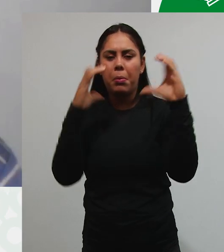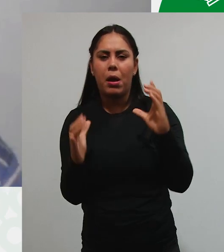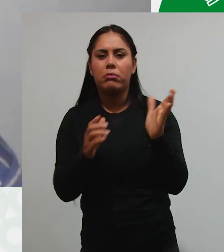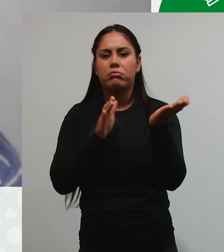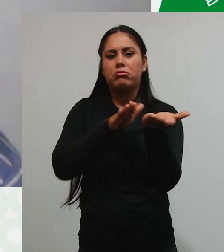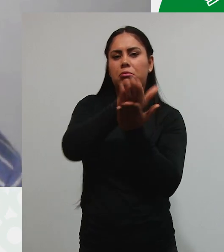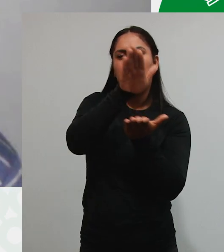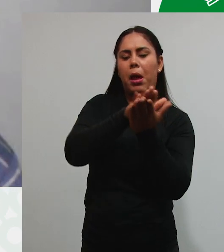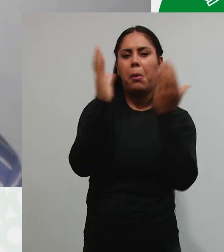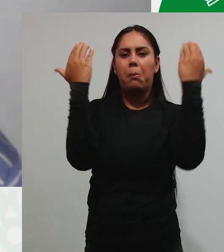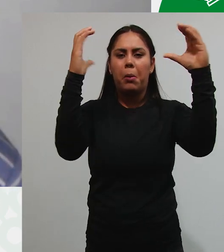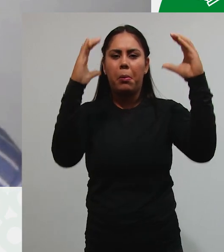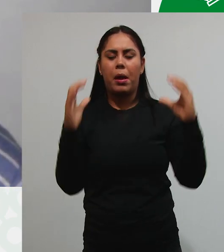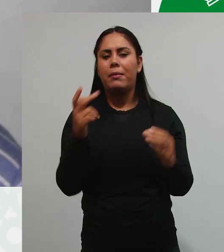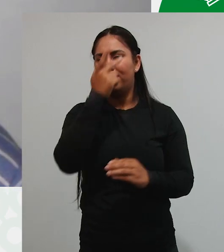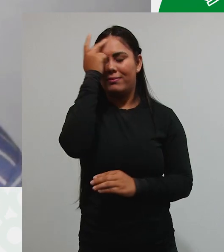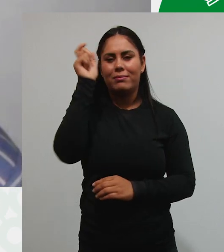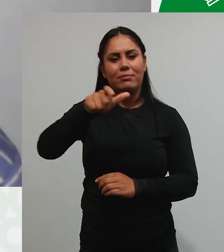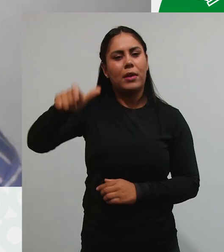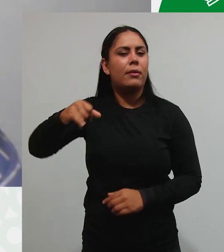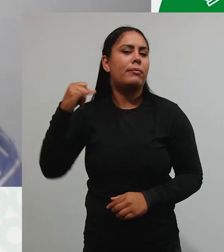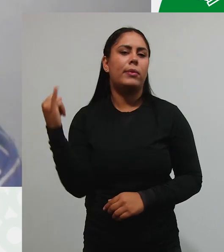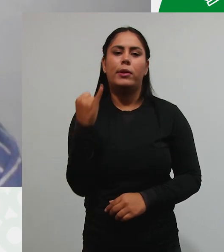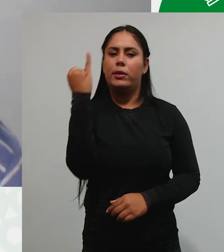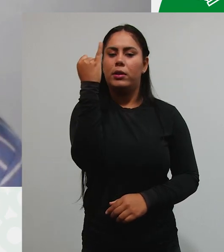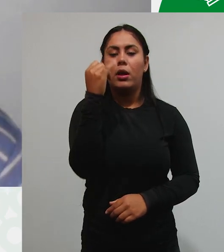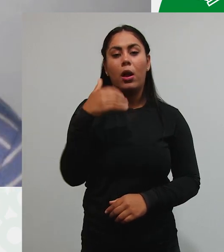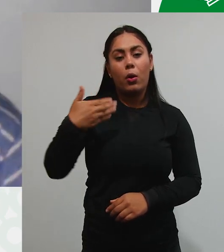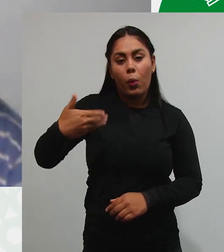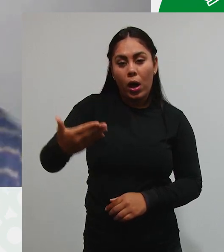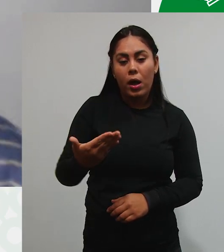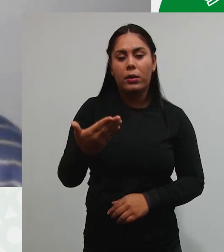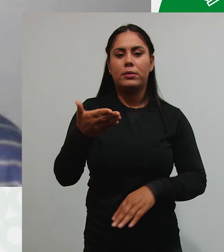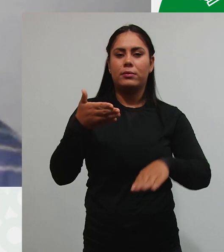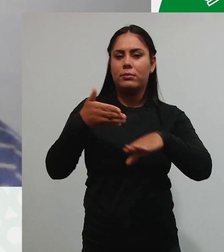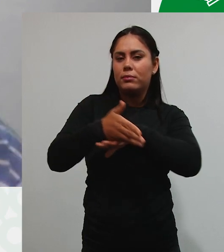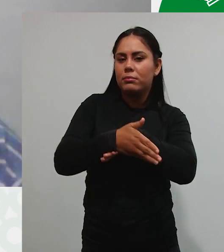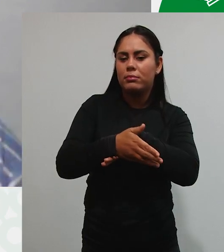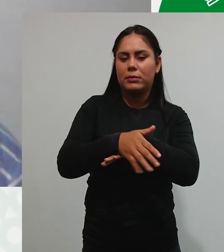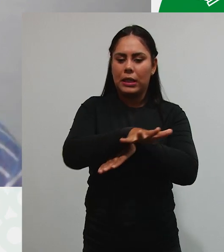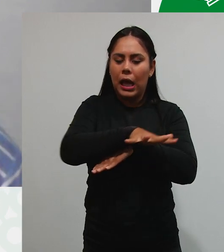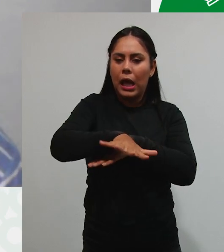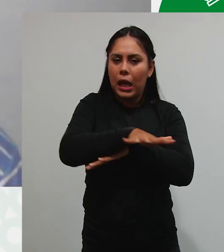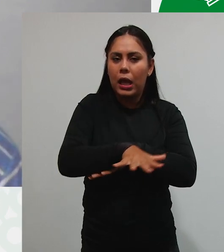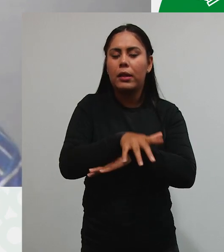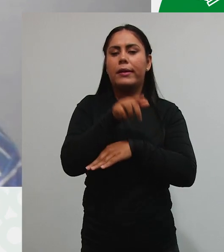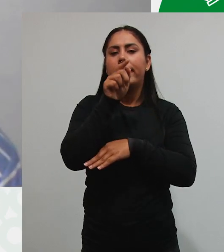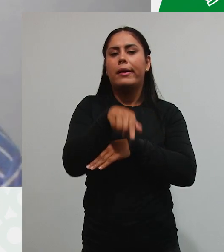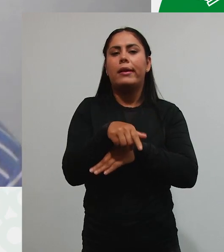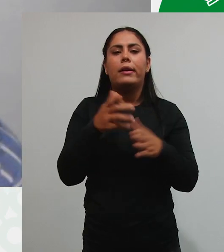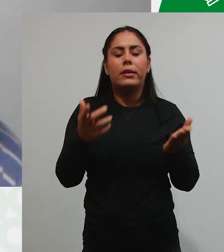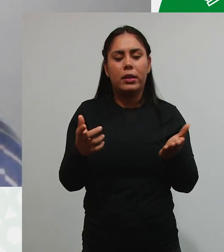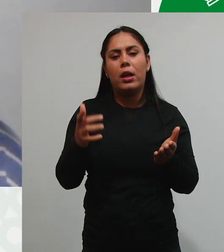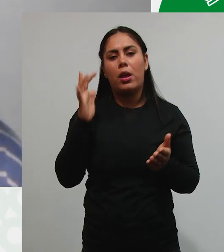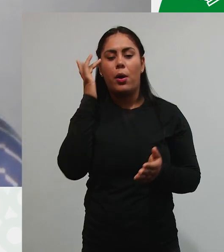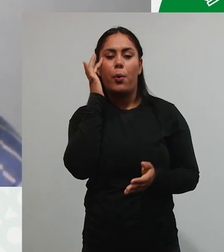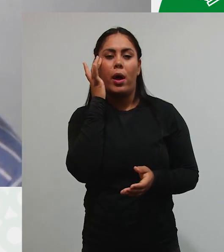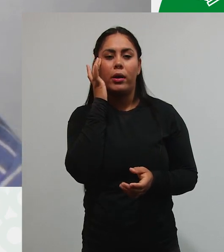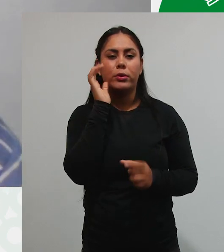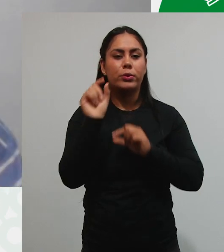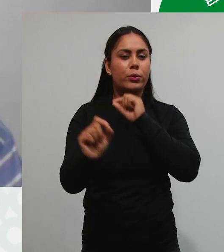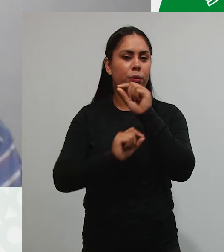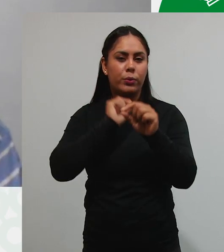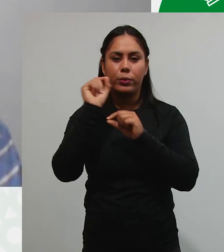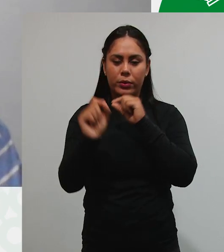as pessoas, os pesquisadores, porque eu acho isso fundamental. E quando a gente vai para o campo da educação que você traz, eu